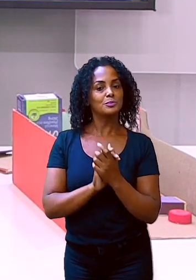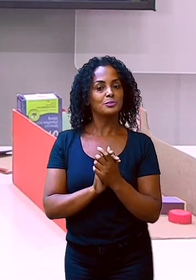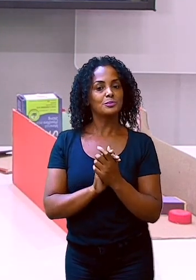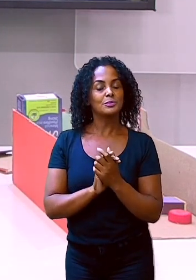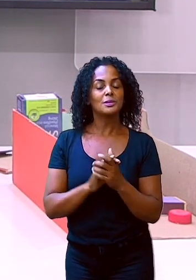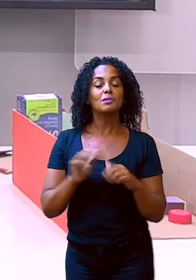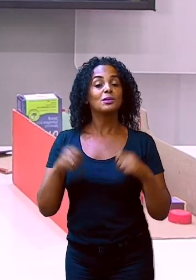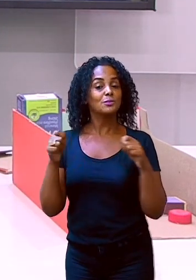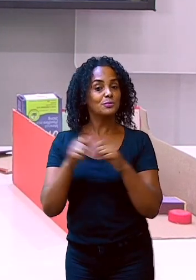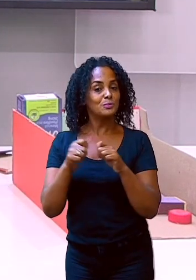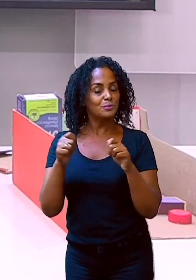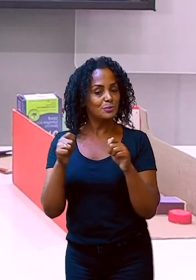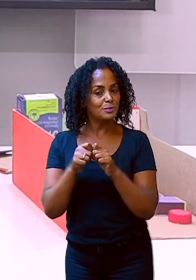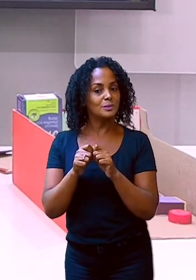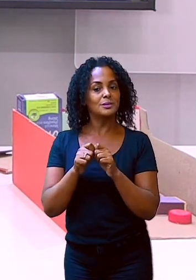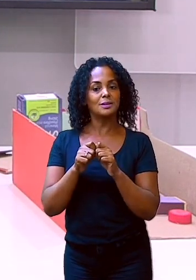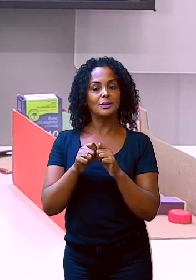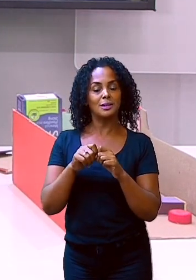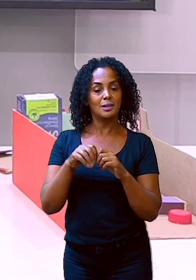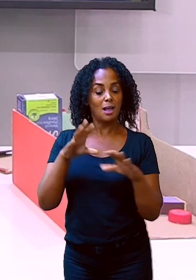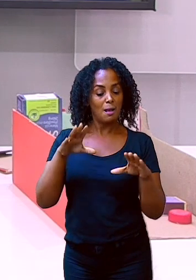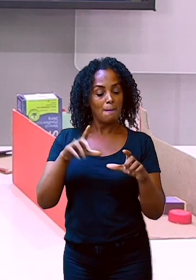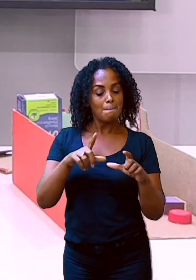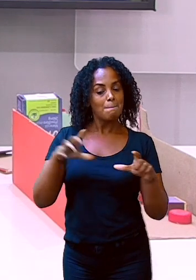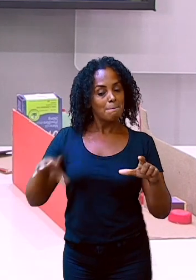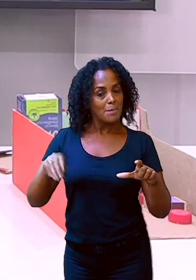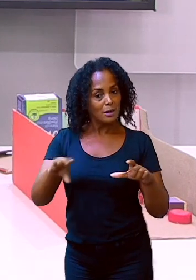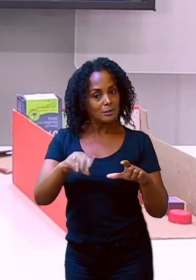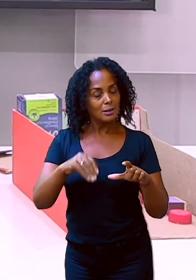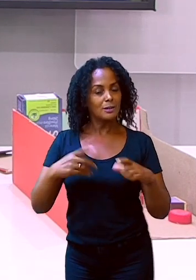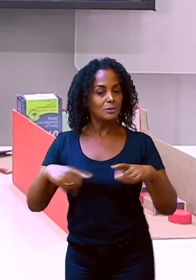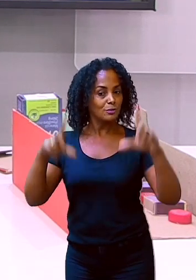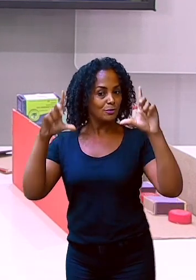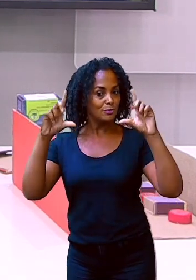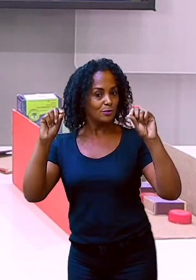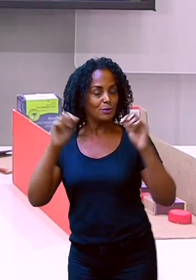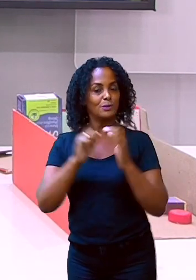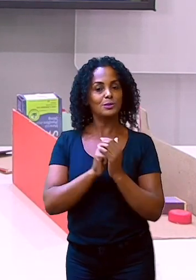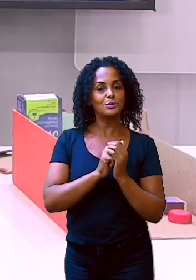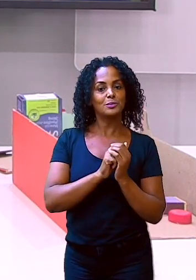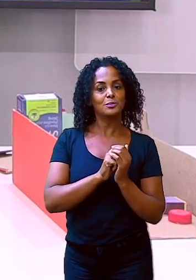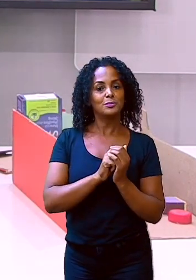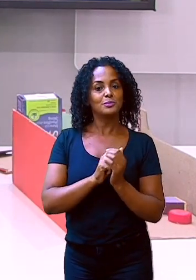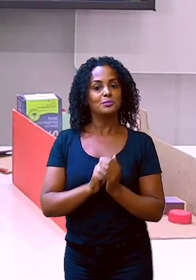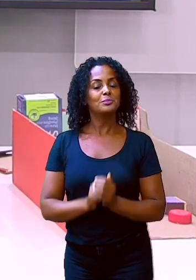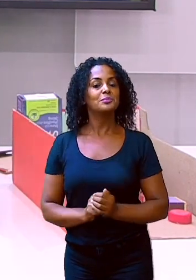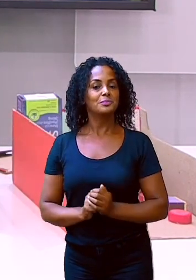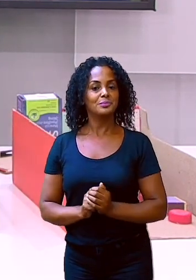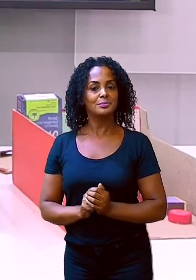a maquete, fotografa, posta no Instagram e marque SMED-GV.